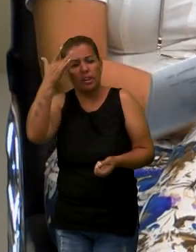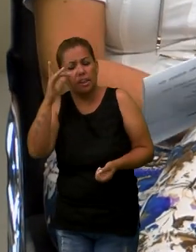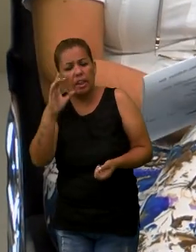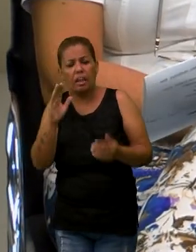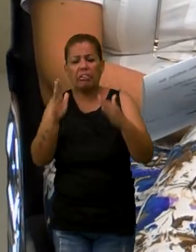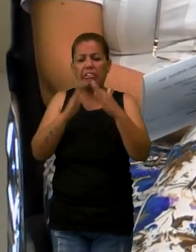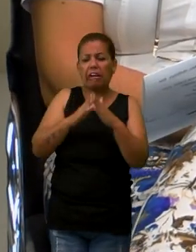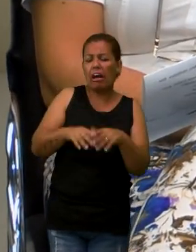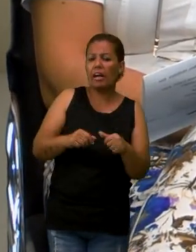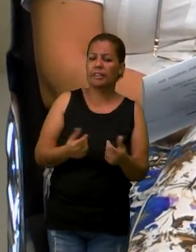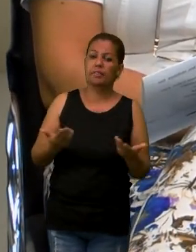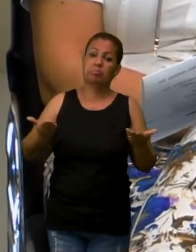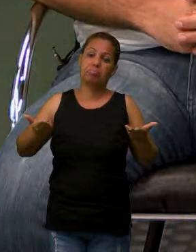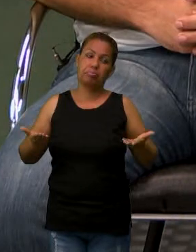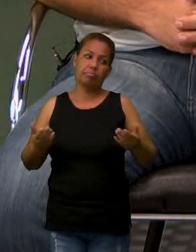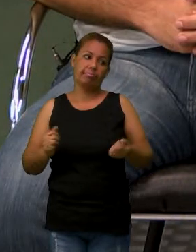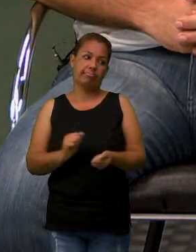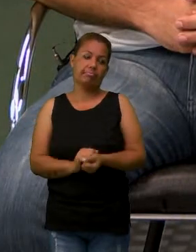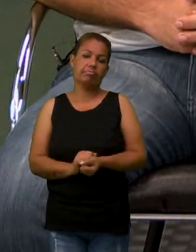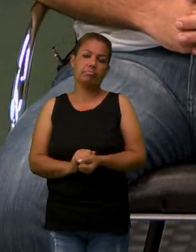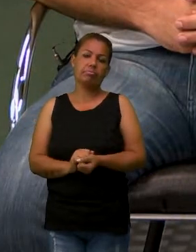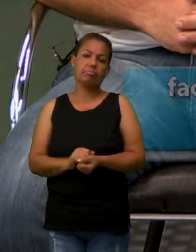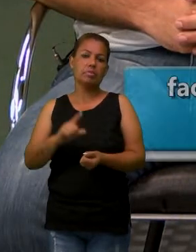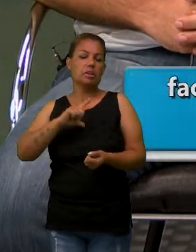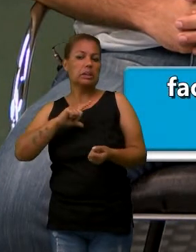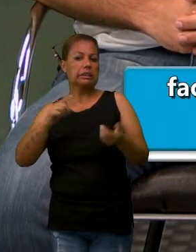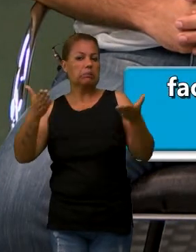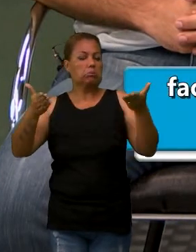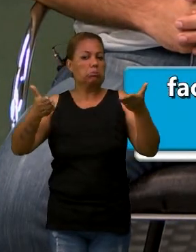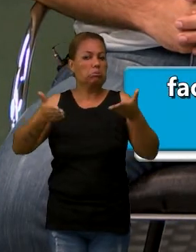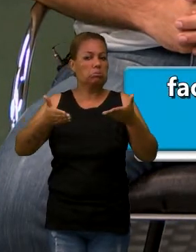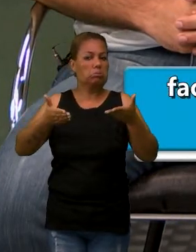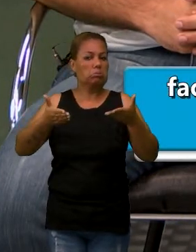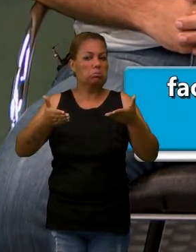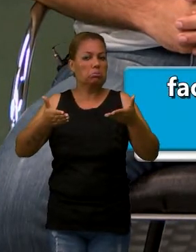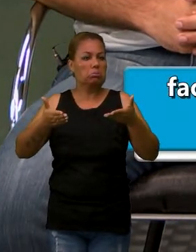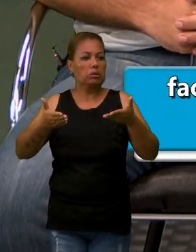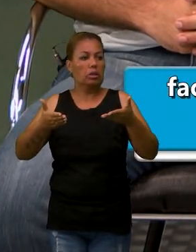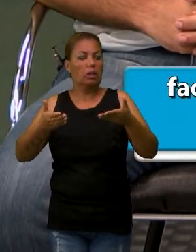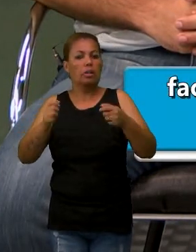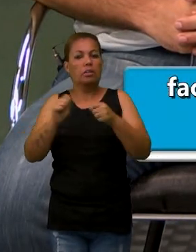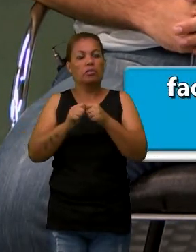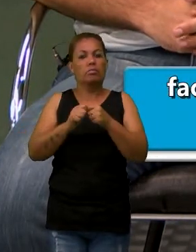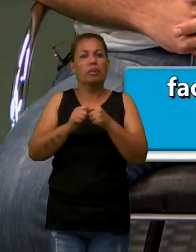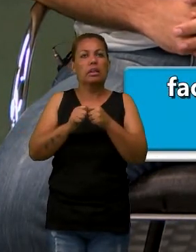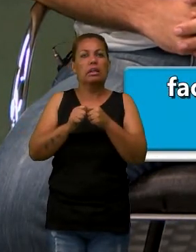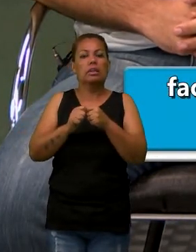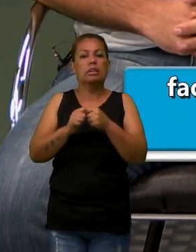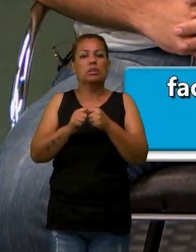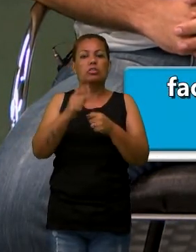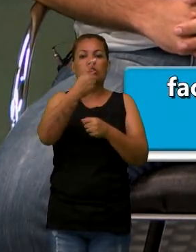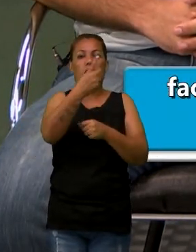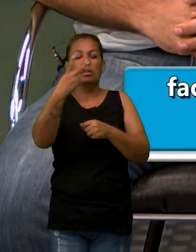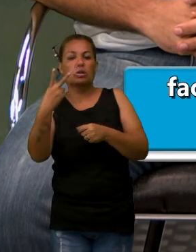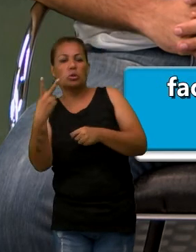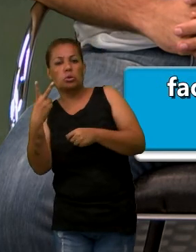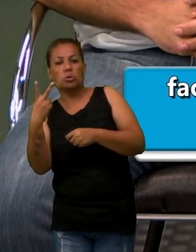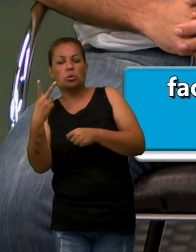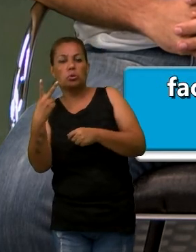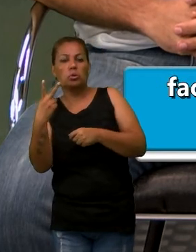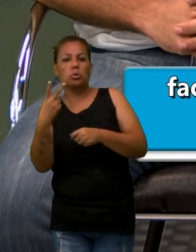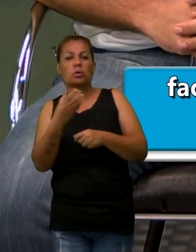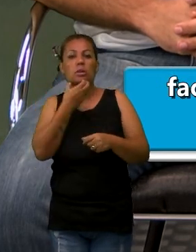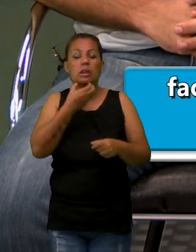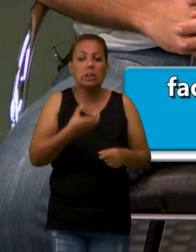telespectadores nós estamos agora é fazendo a regata vai ser no dia 12 de dezembro